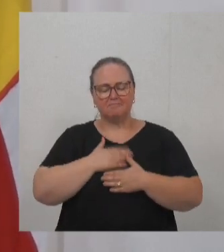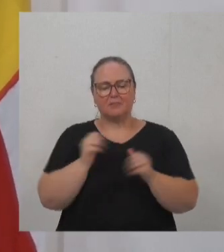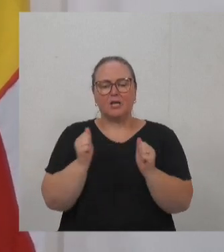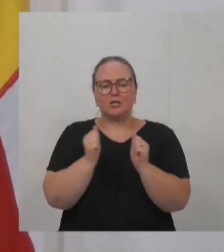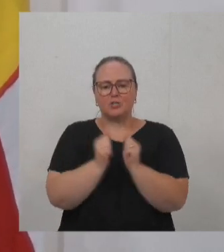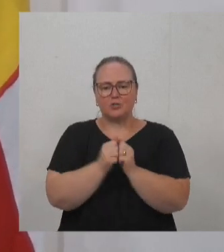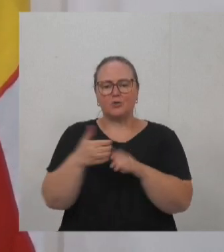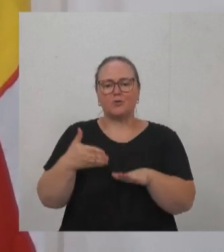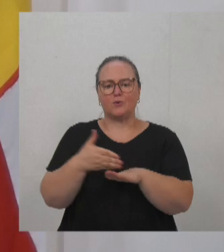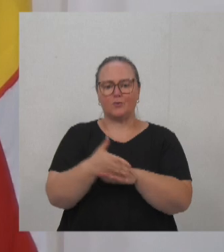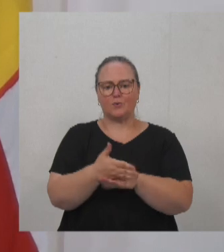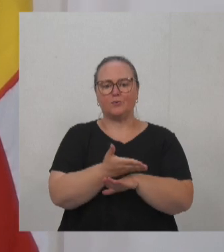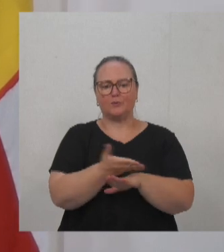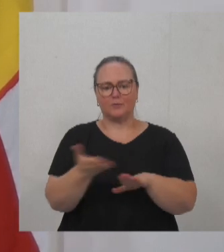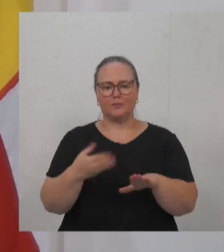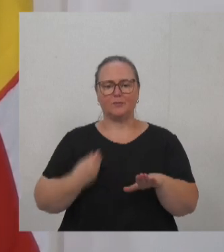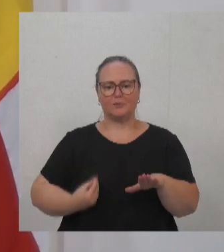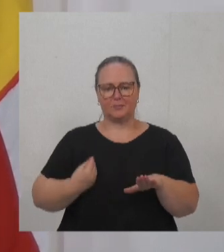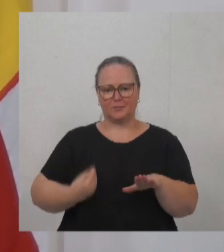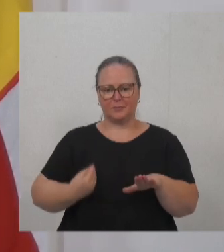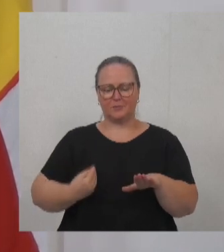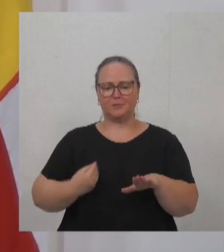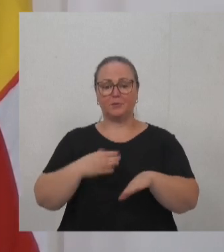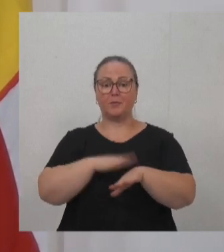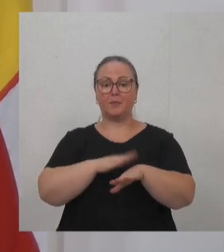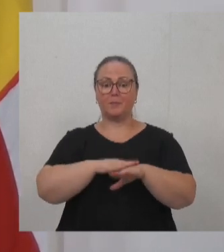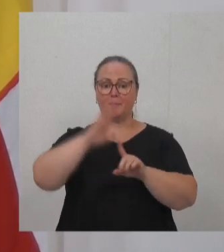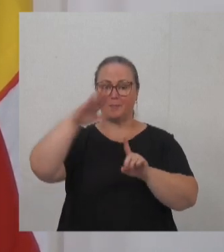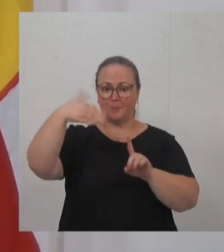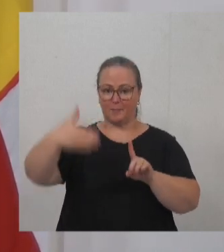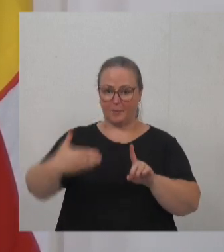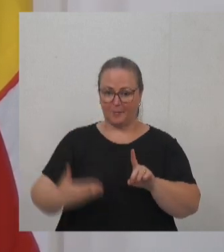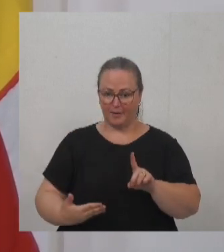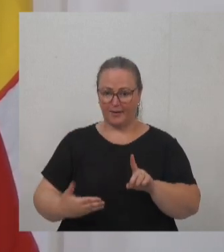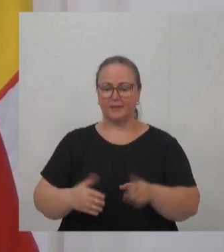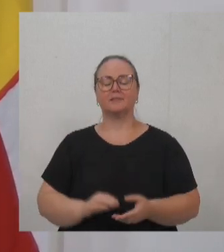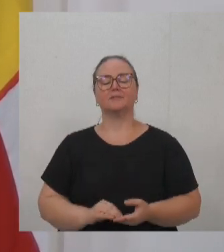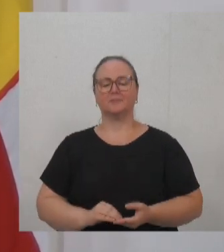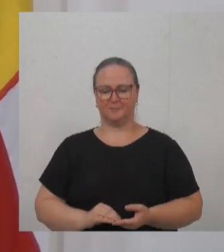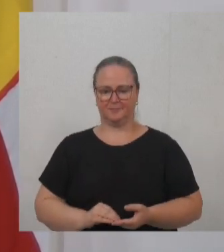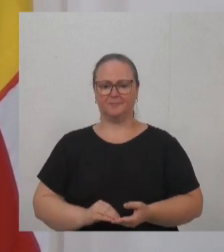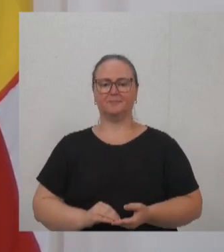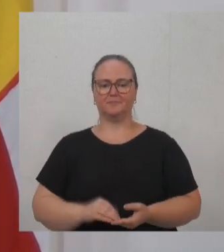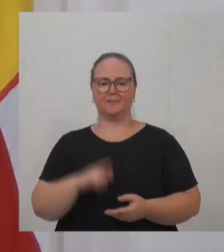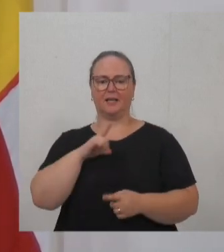no tribunal, e tive o prazer de estar aqui com Vossa Excelência e muitas outras